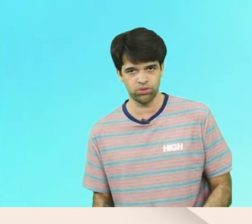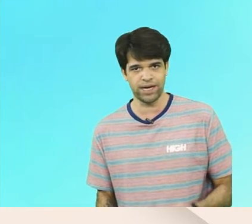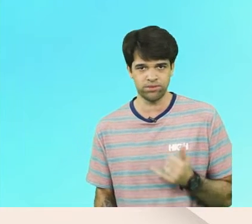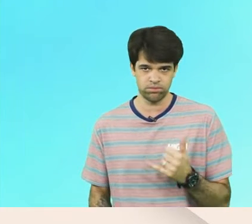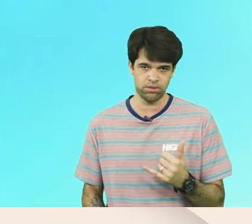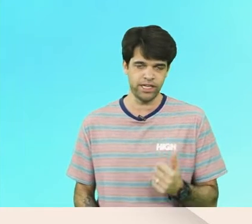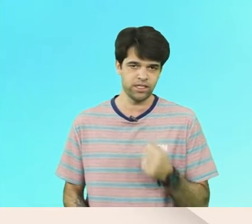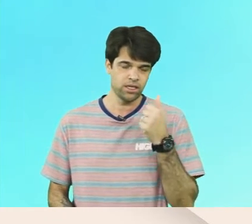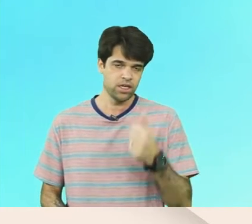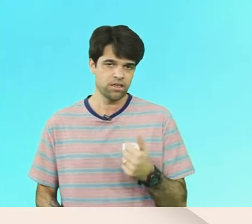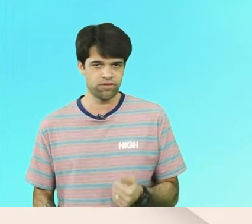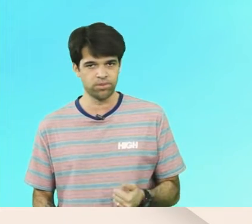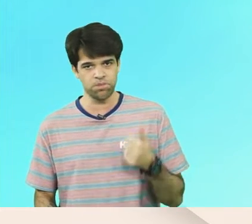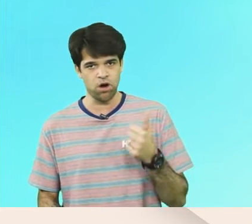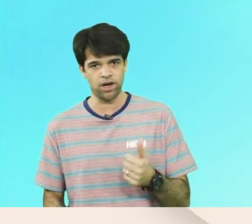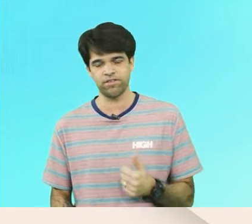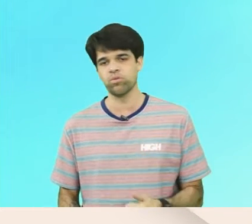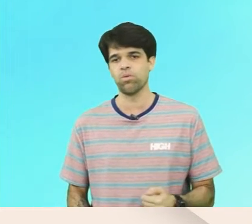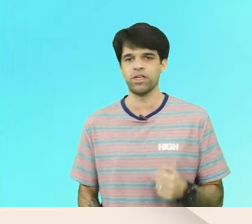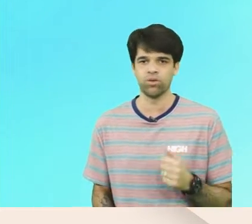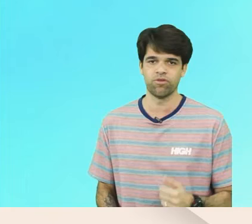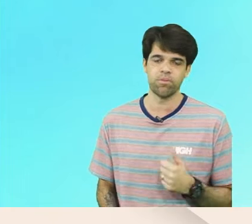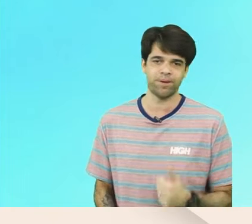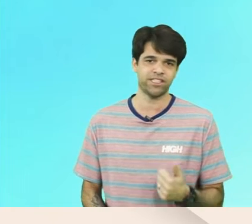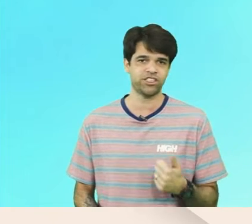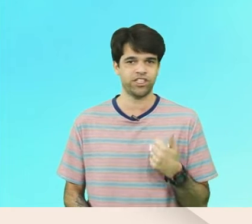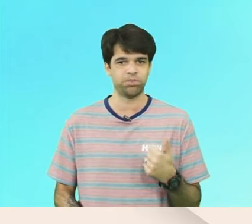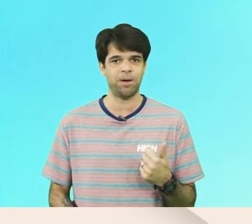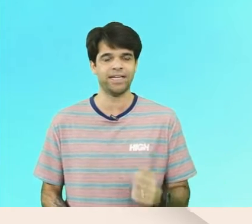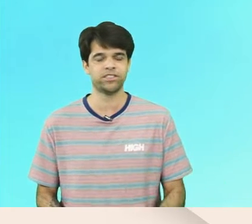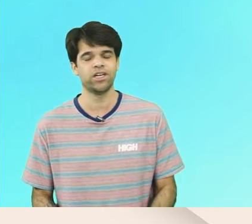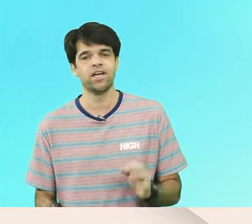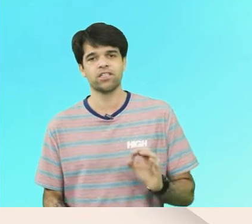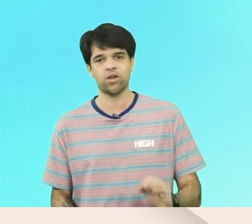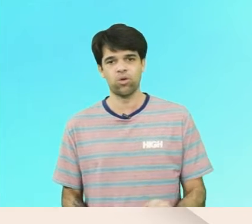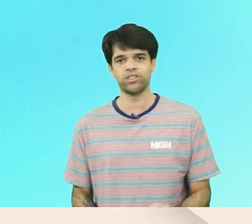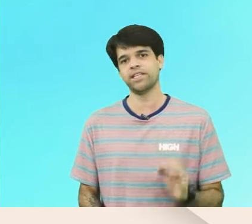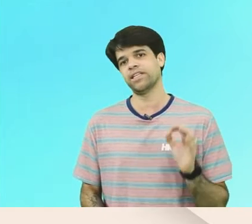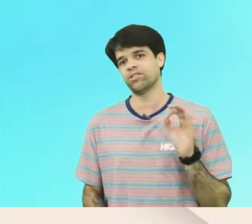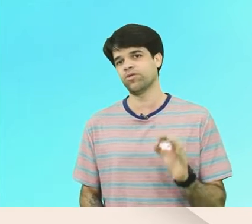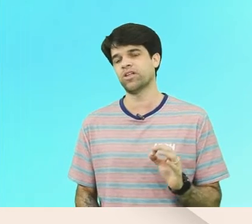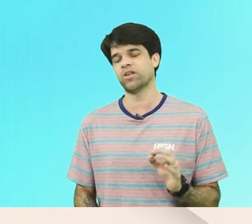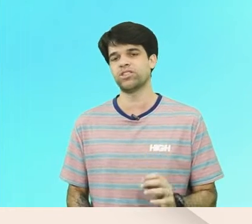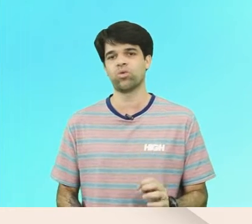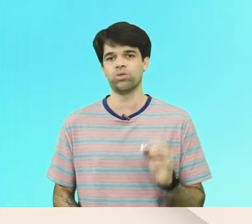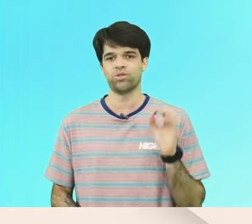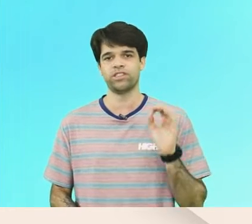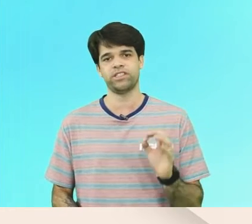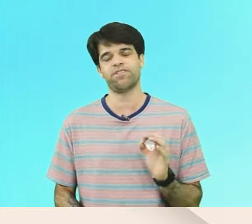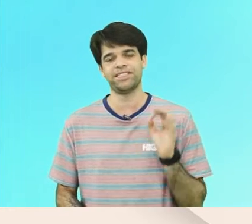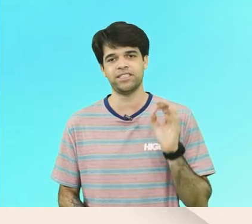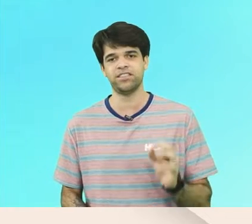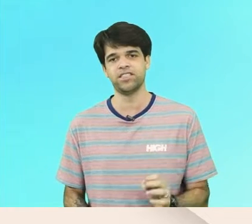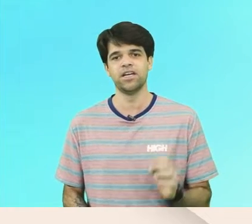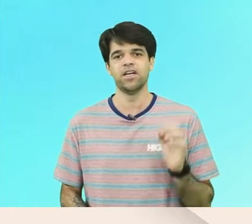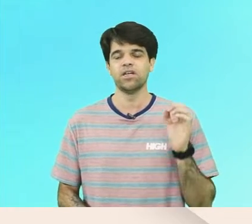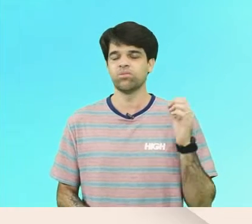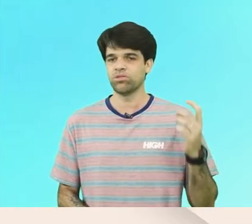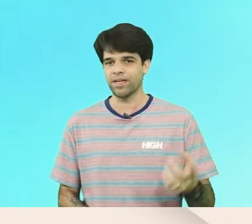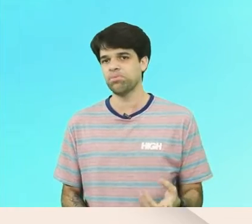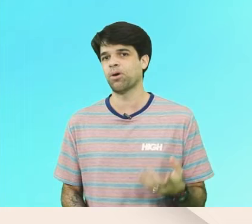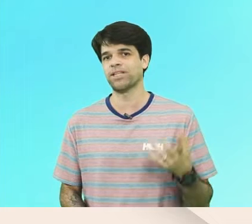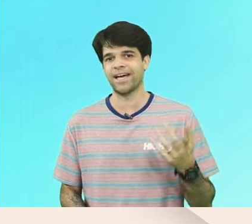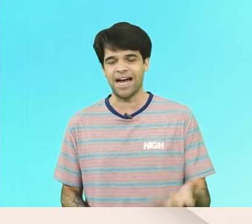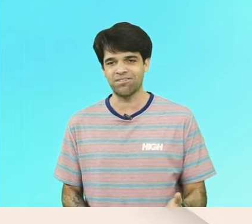seja bem estruturado. Beleza? Vamos embora, vamos comigo, vamos para essas 3 partes, que com certeza no final desse curso você vai se